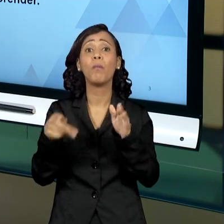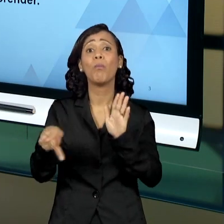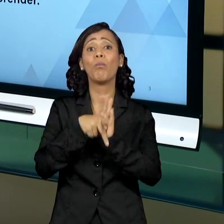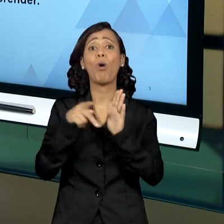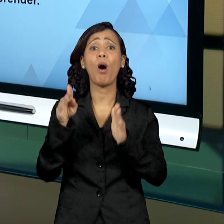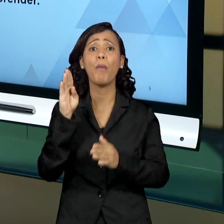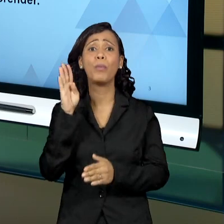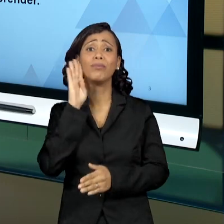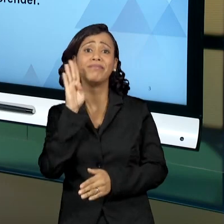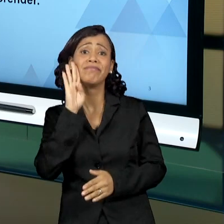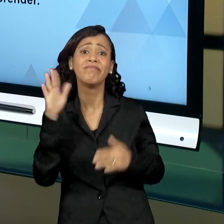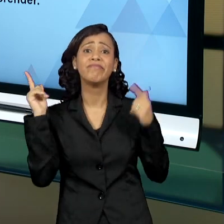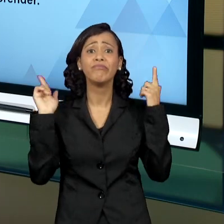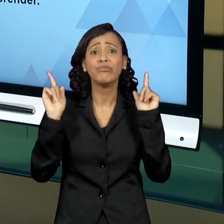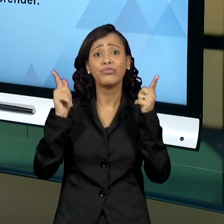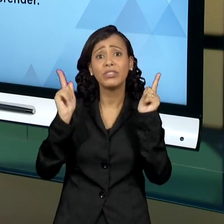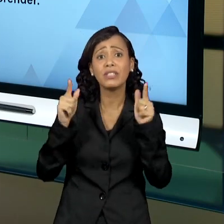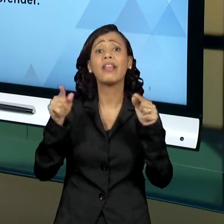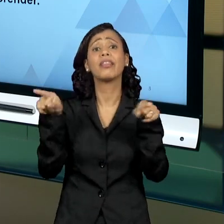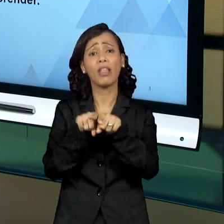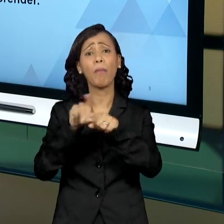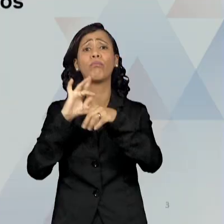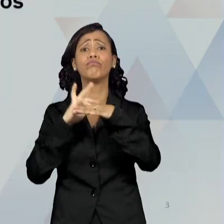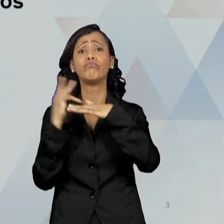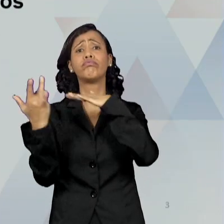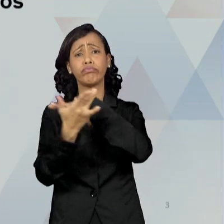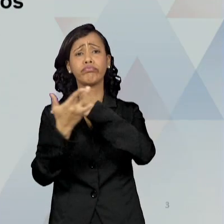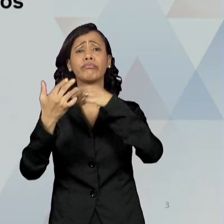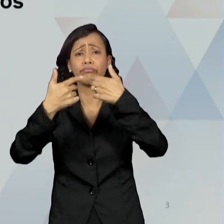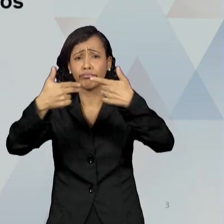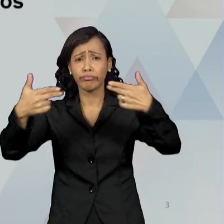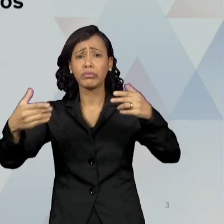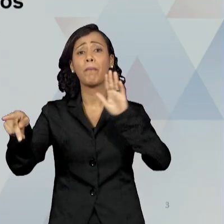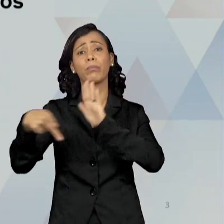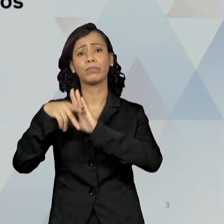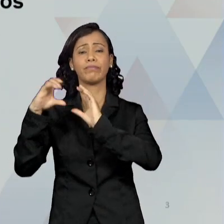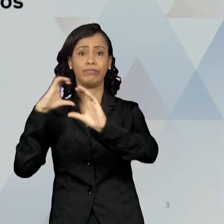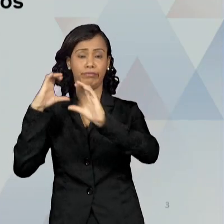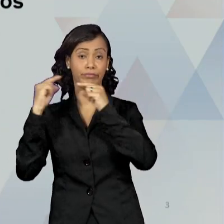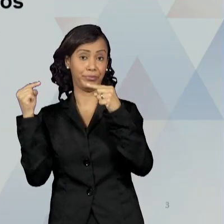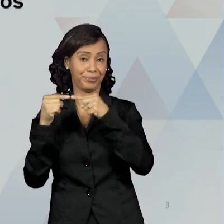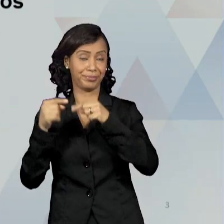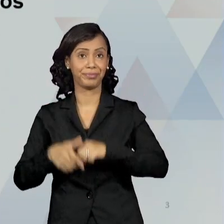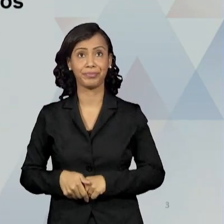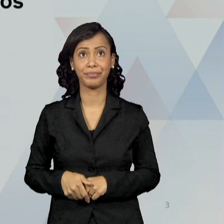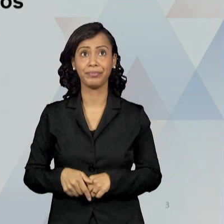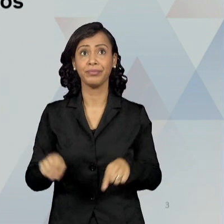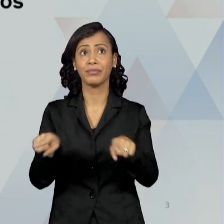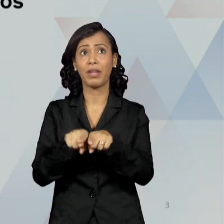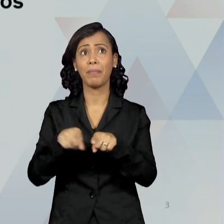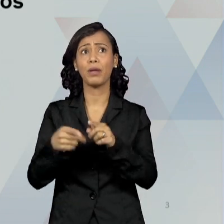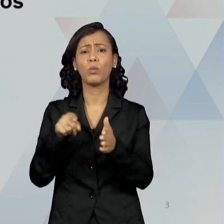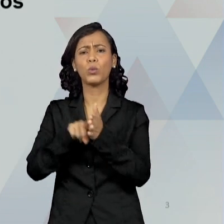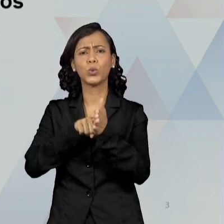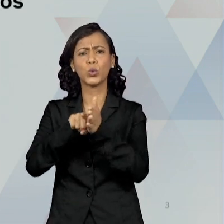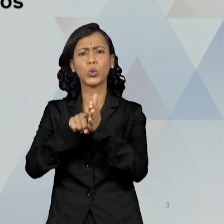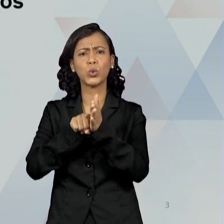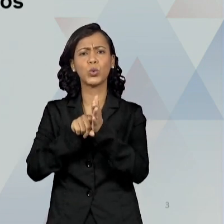mídias sociais para a comunicação. Os estudos, né, de Balfrey e de Geisser,